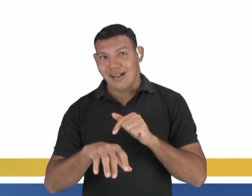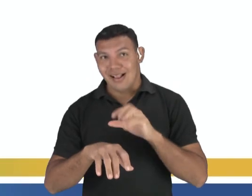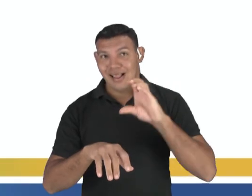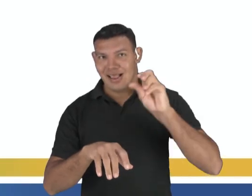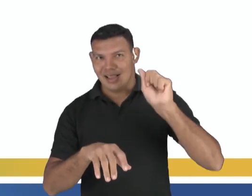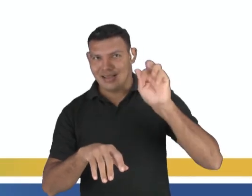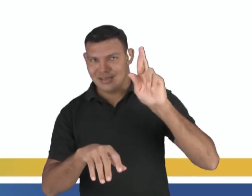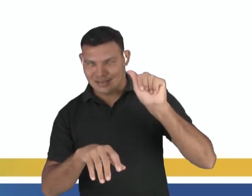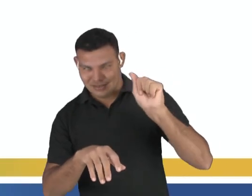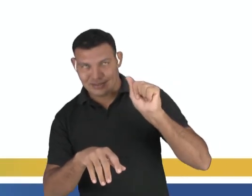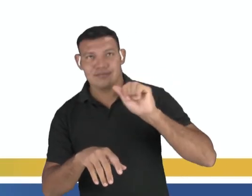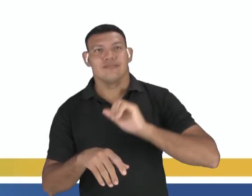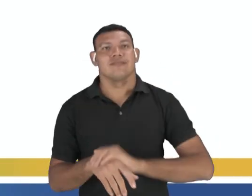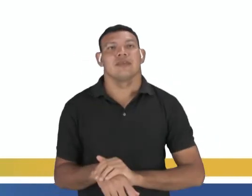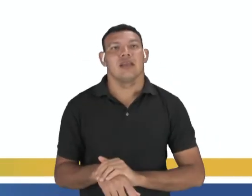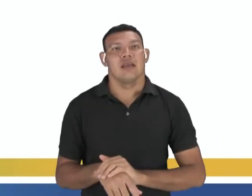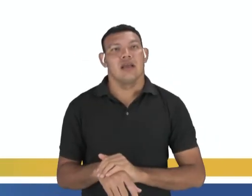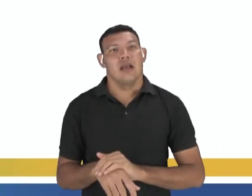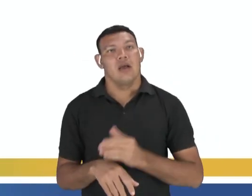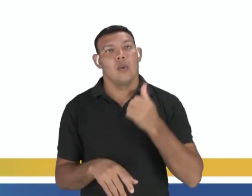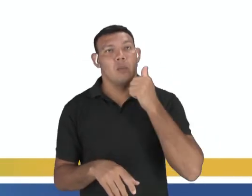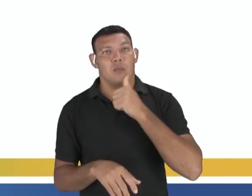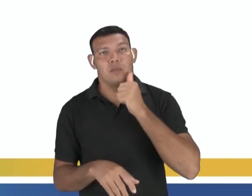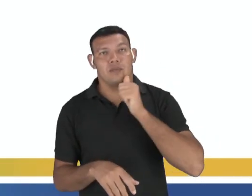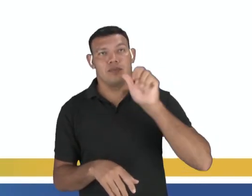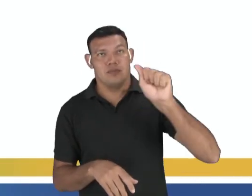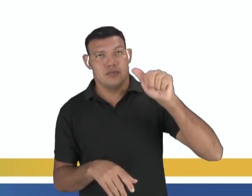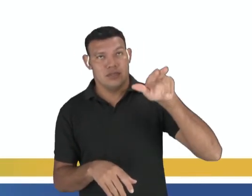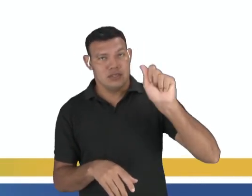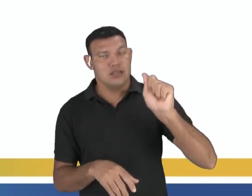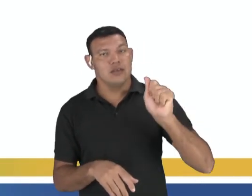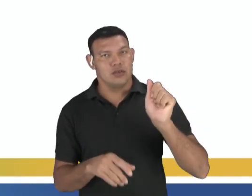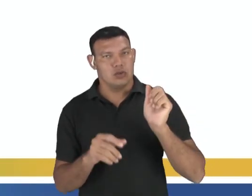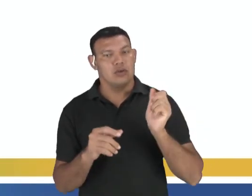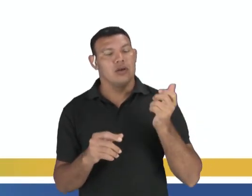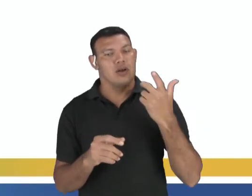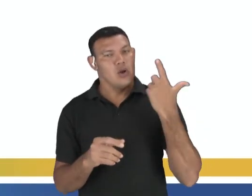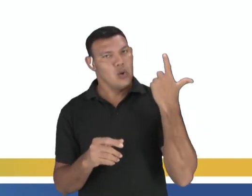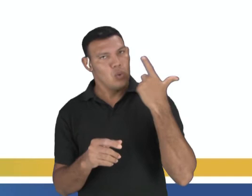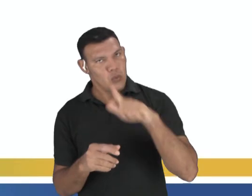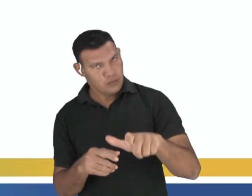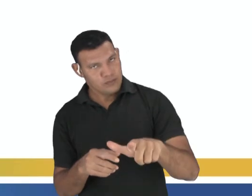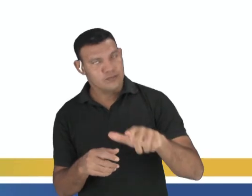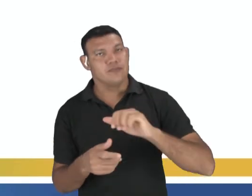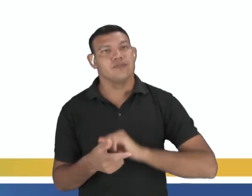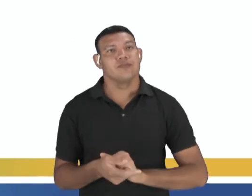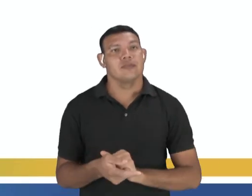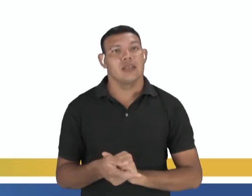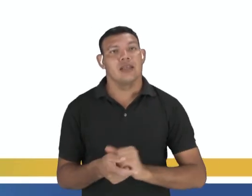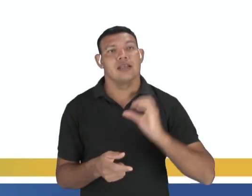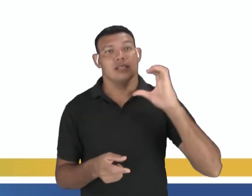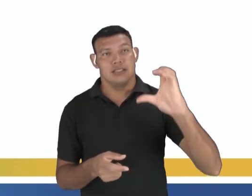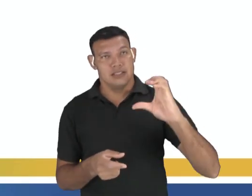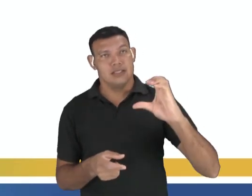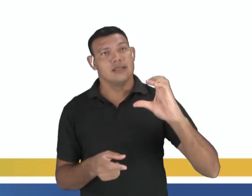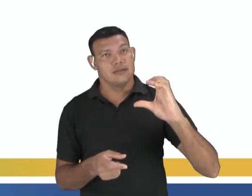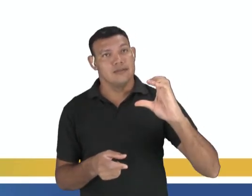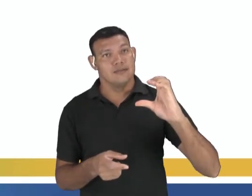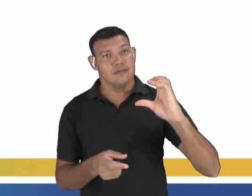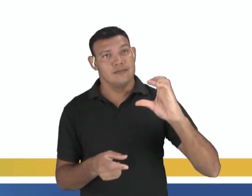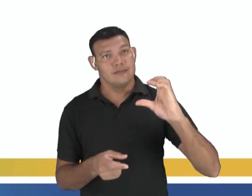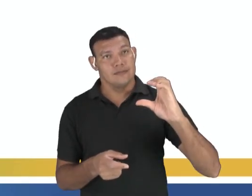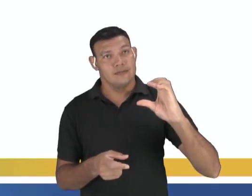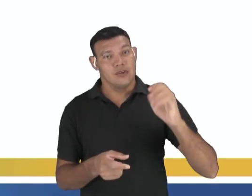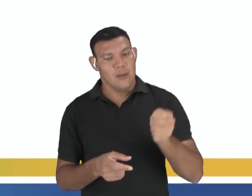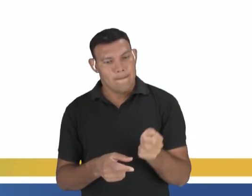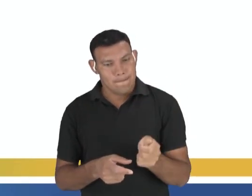certinho? Agora, se no próximo lançamento sair coroa, beleza. Aí a